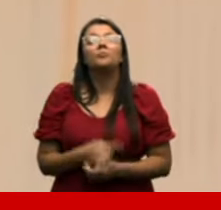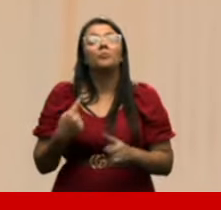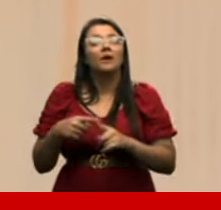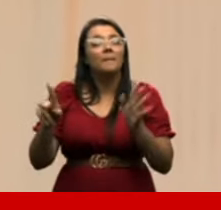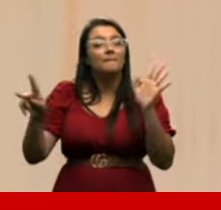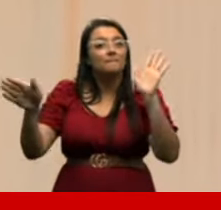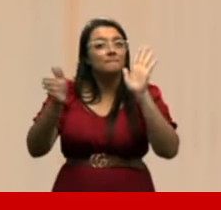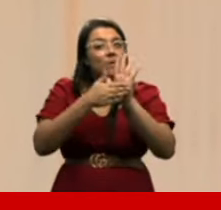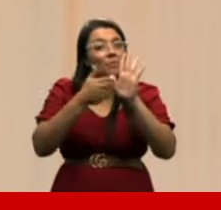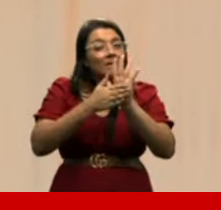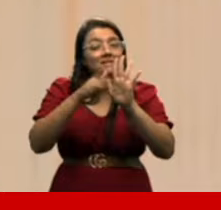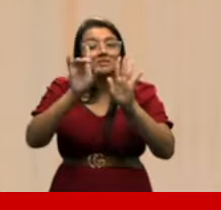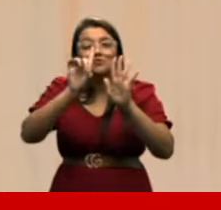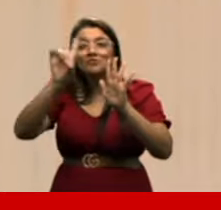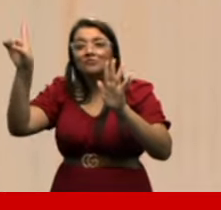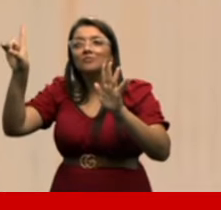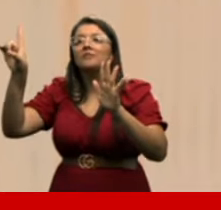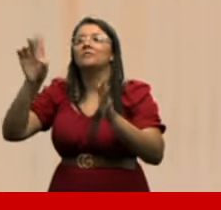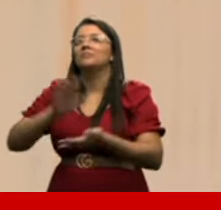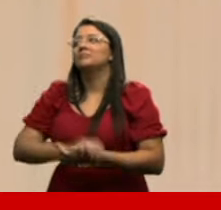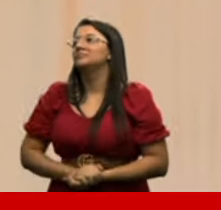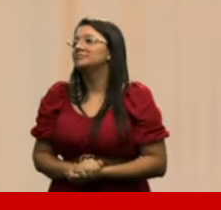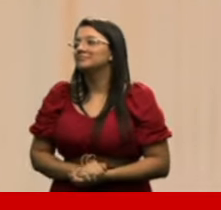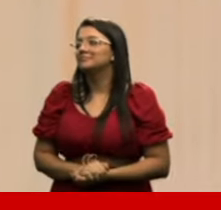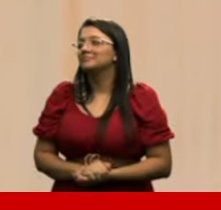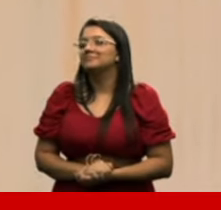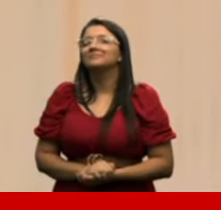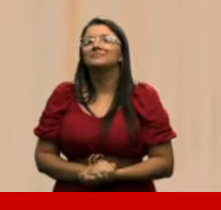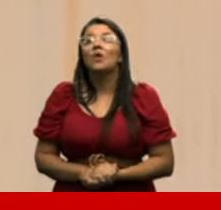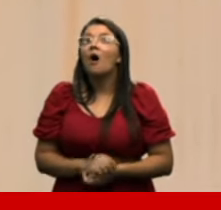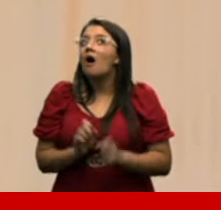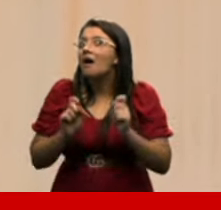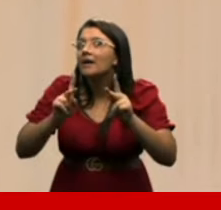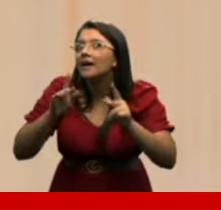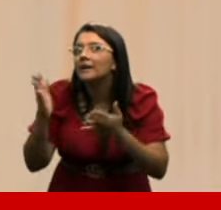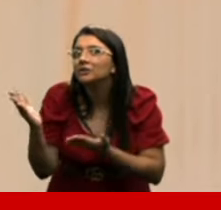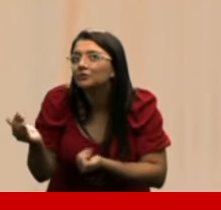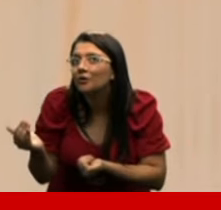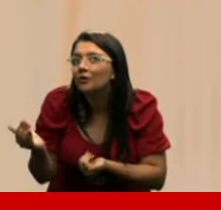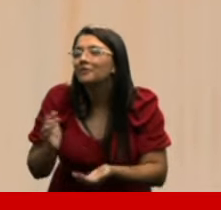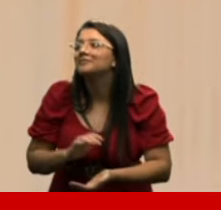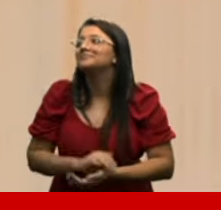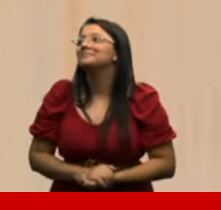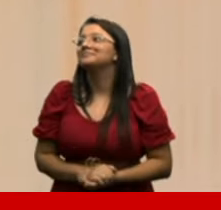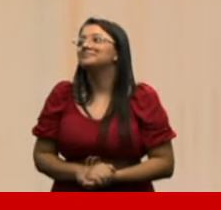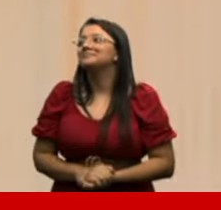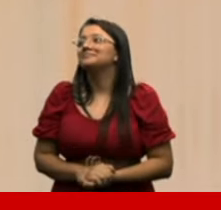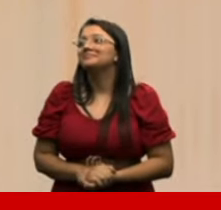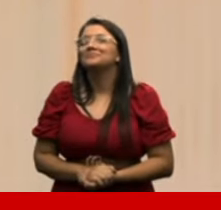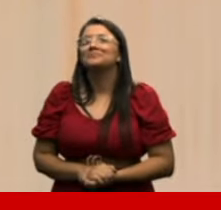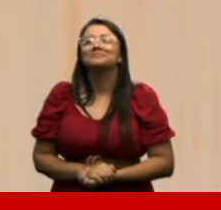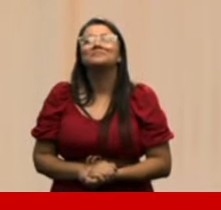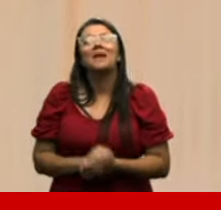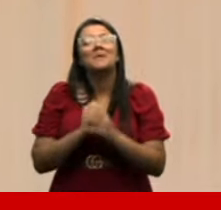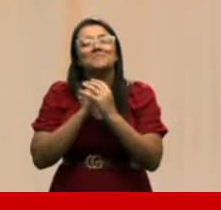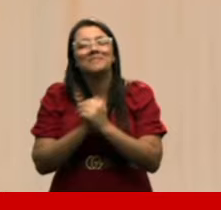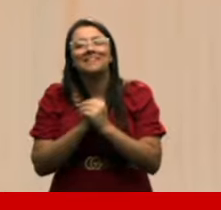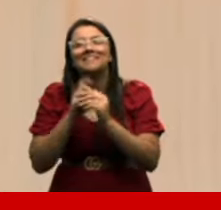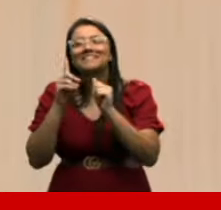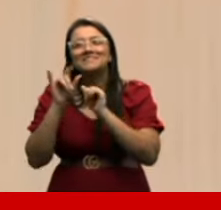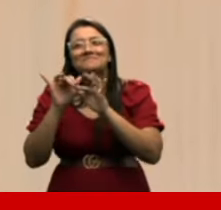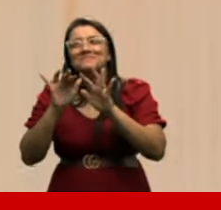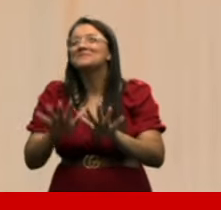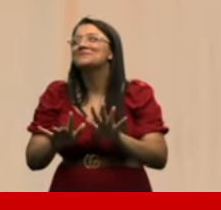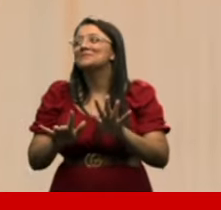Ok, jovens? Ok, jovens? Amém. Que Deus